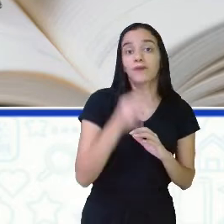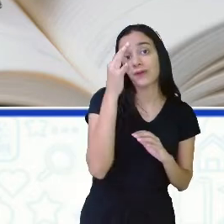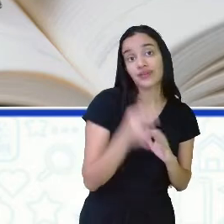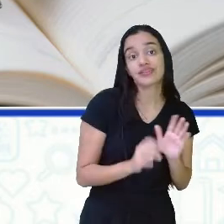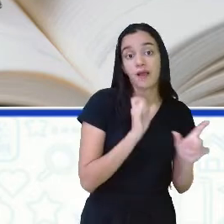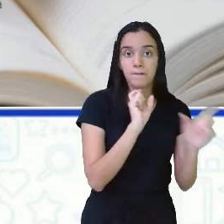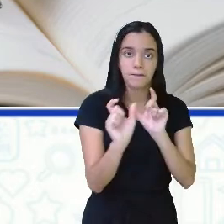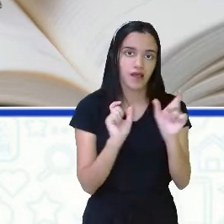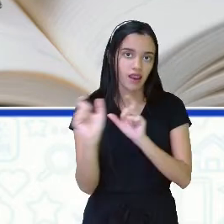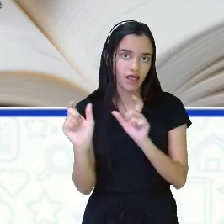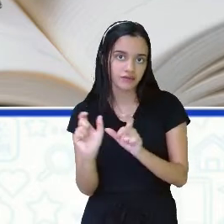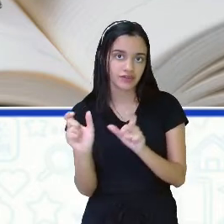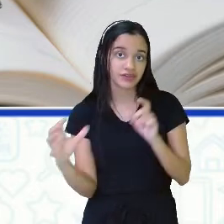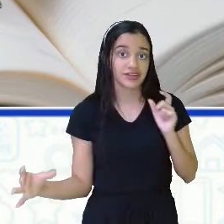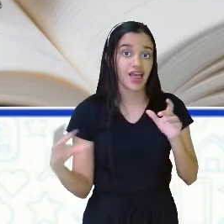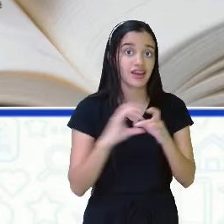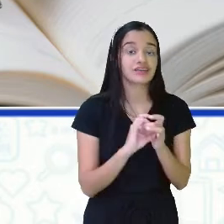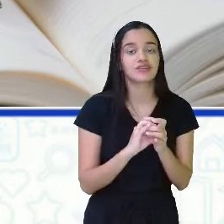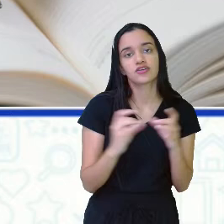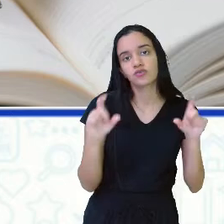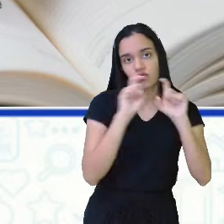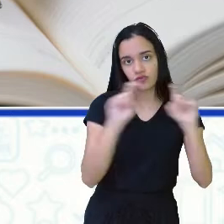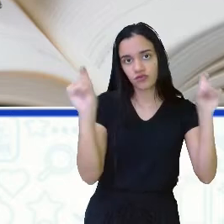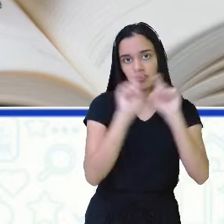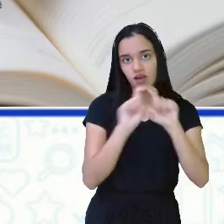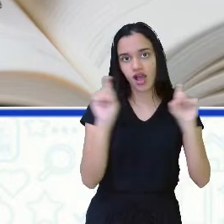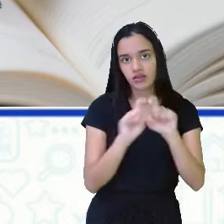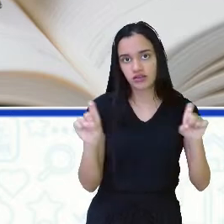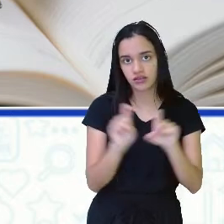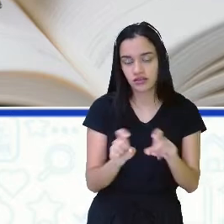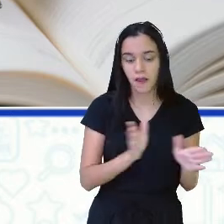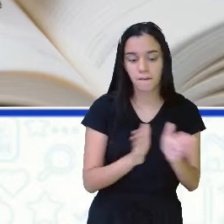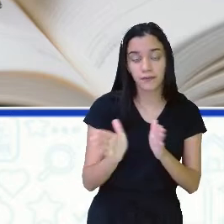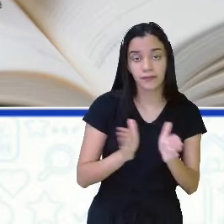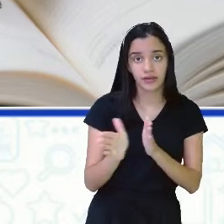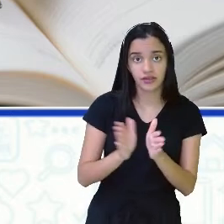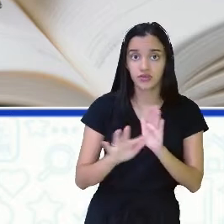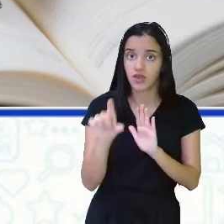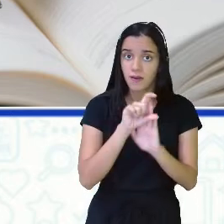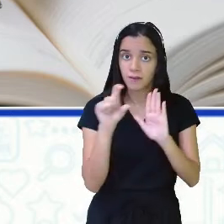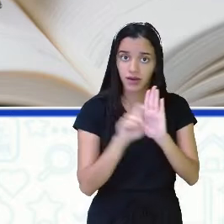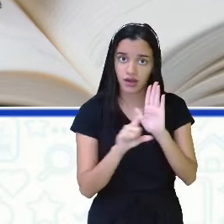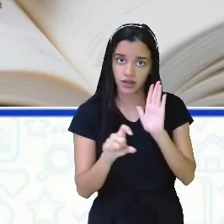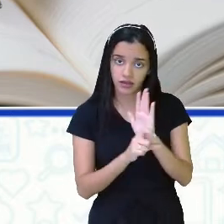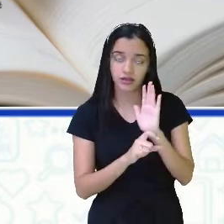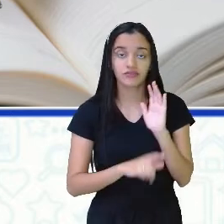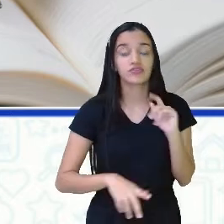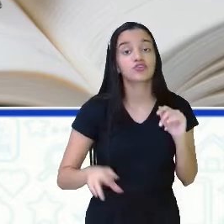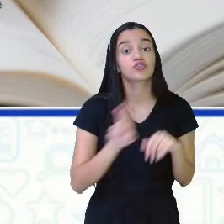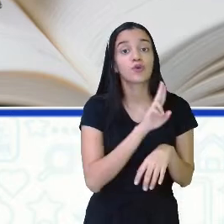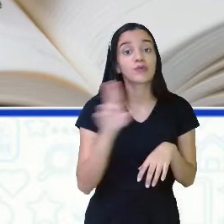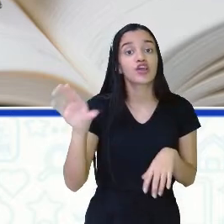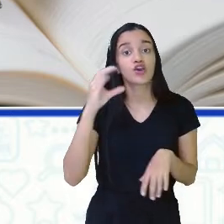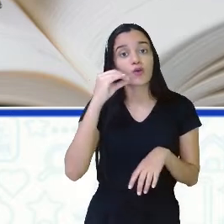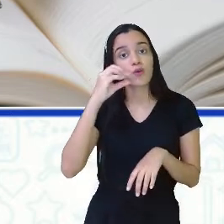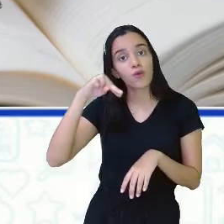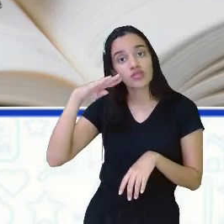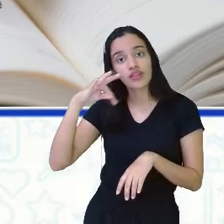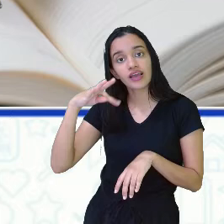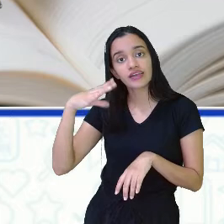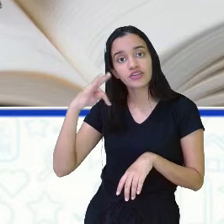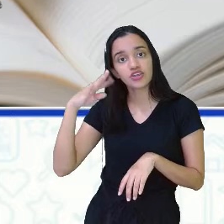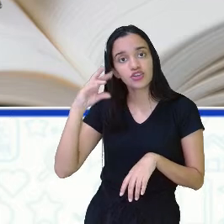das palavras na ligação entre frases, períodos e parágrafos, os chamados conectivos.